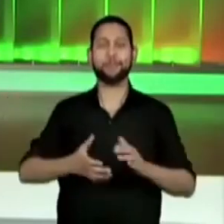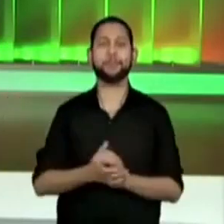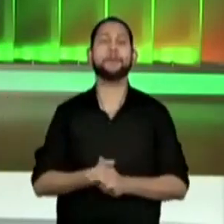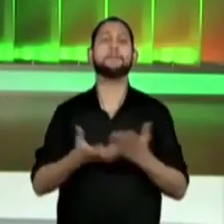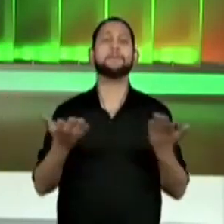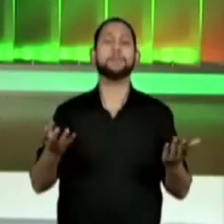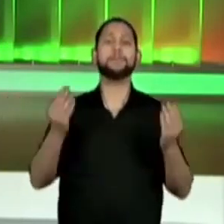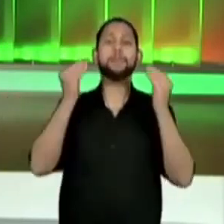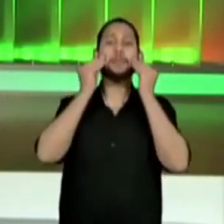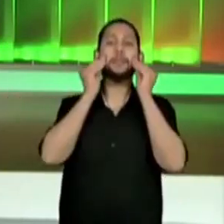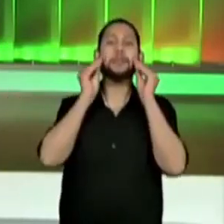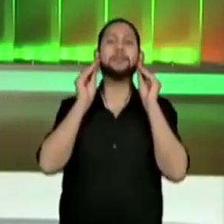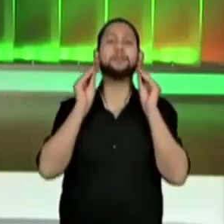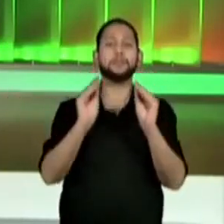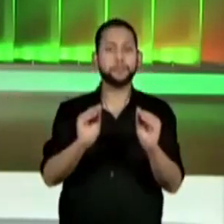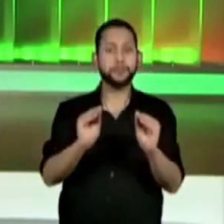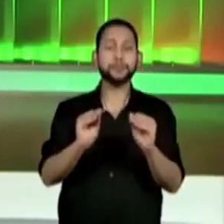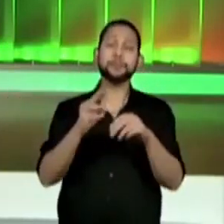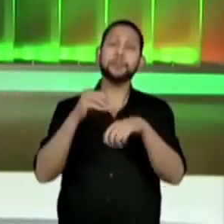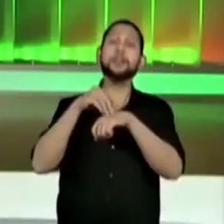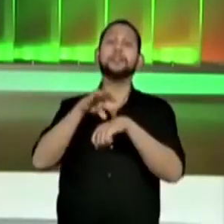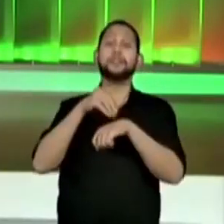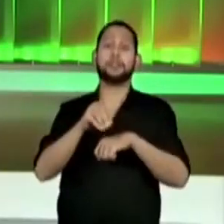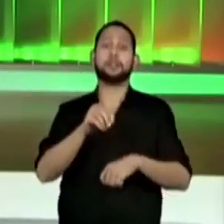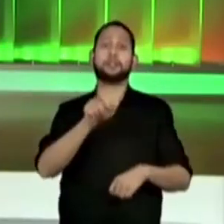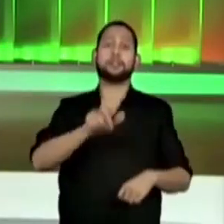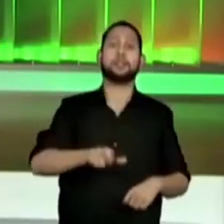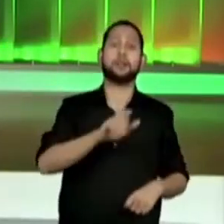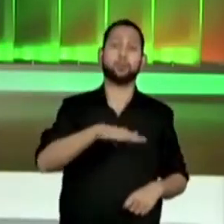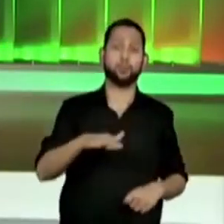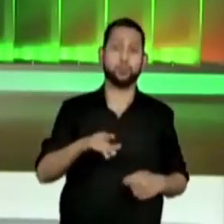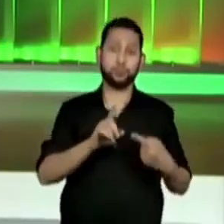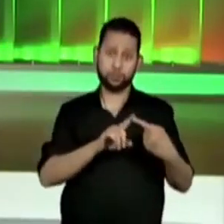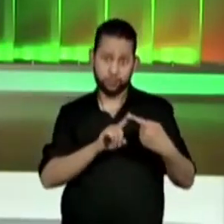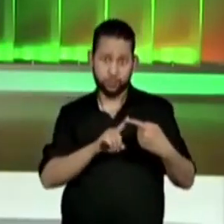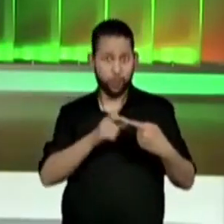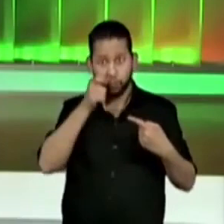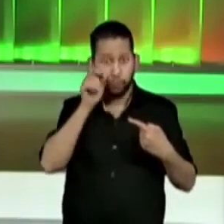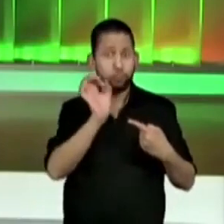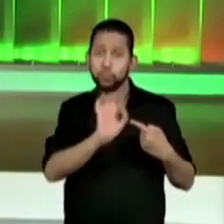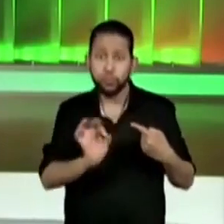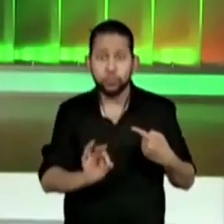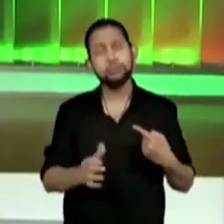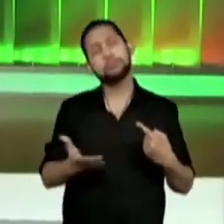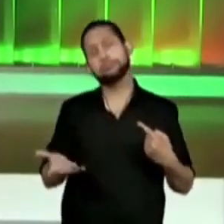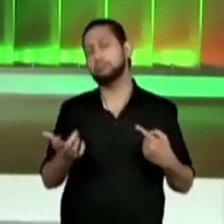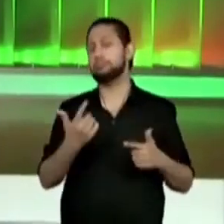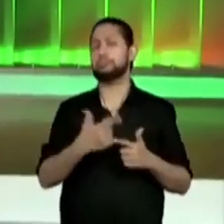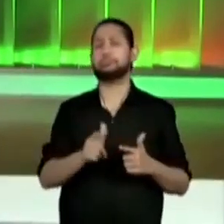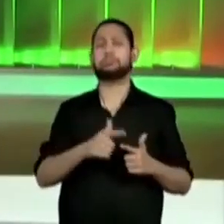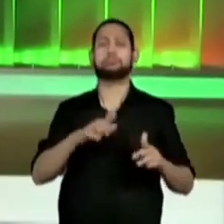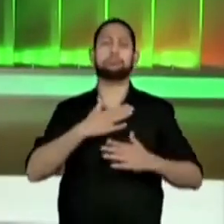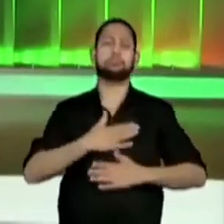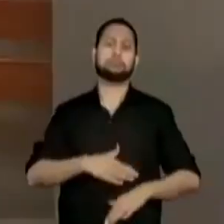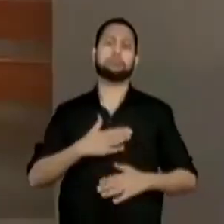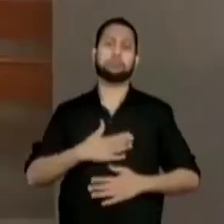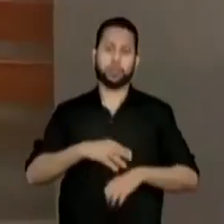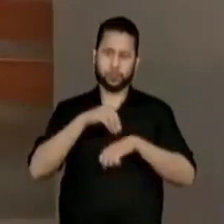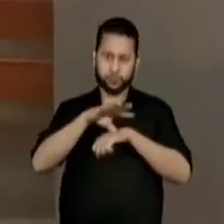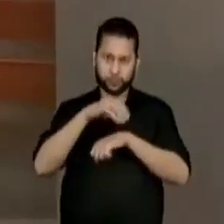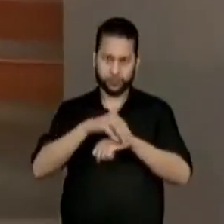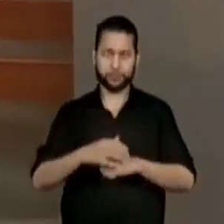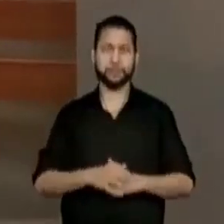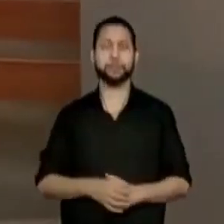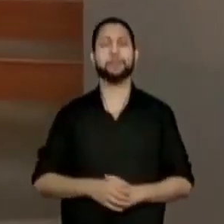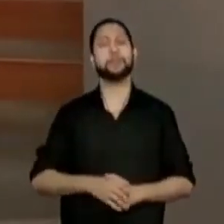recadinho vai para aquele aluno Ou aquele professor que não estava não conseguiu chegar no nosso primeiro momento de aula certo então vamos